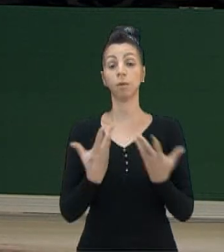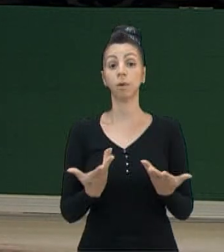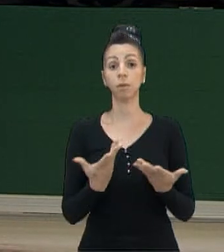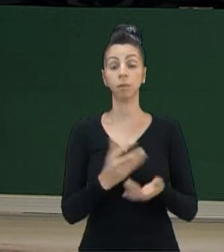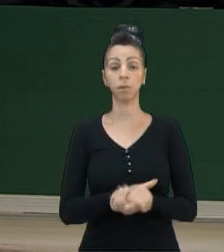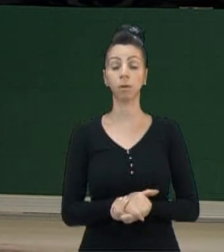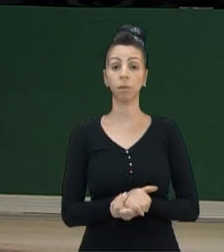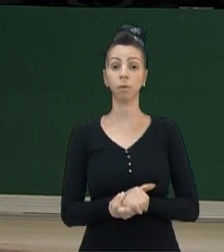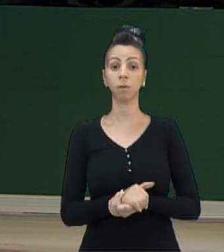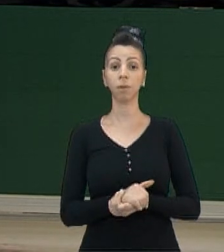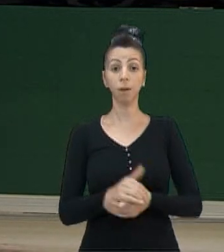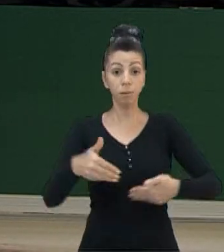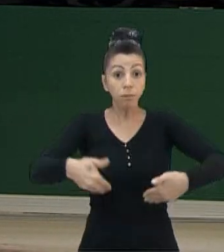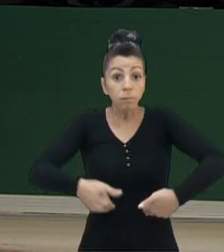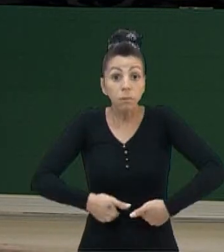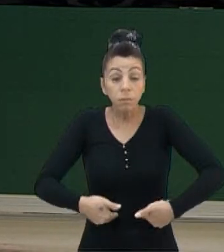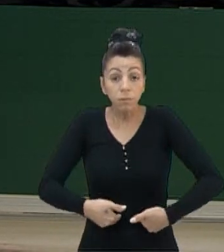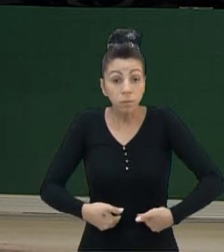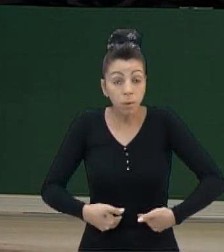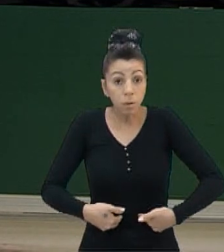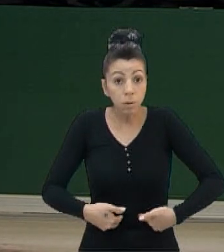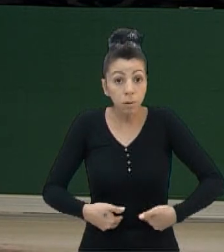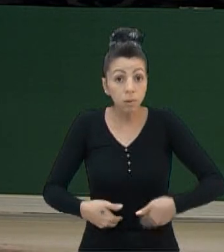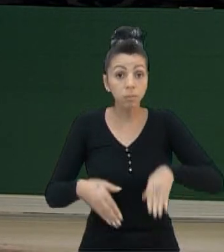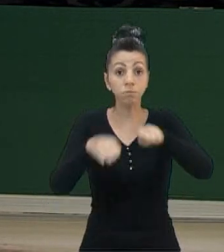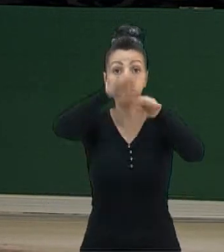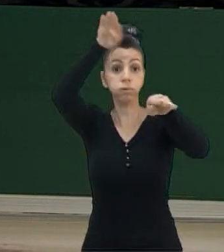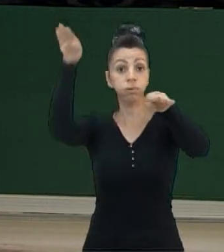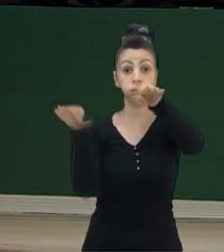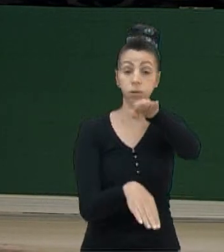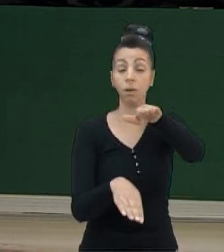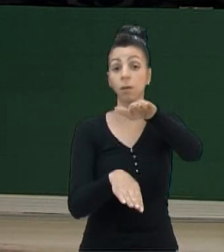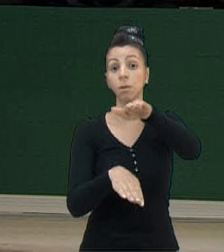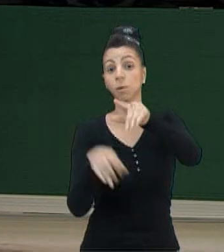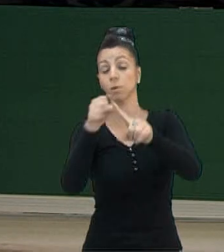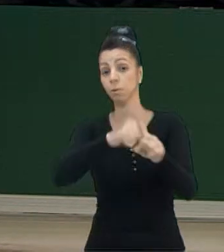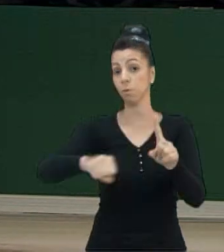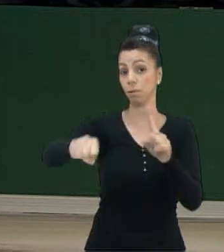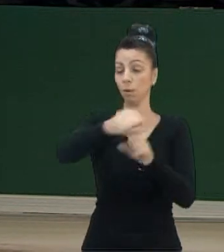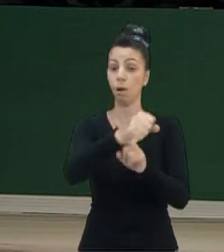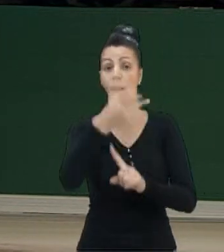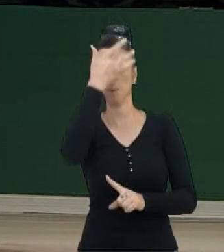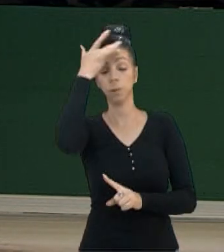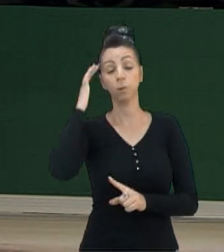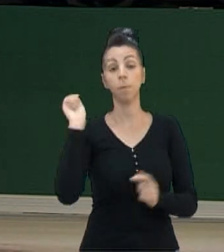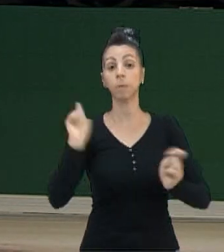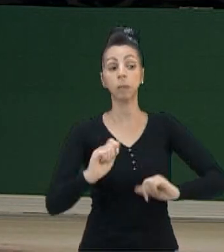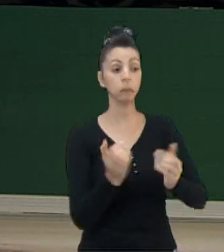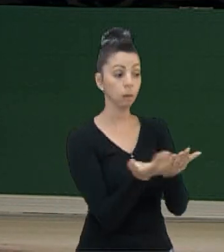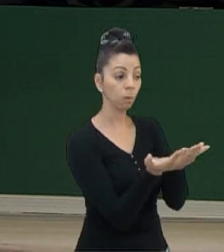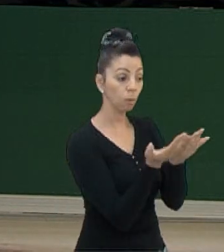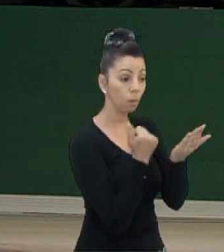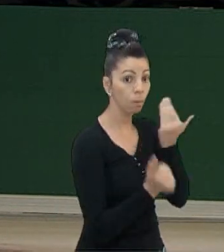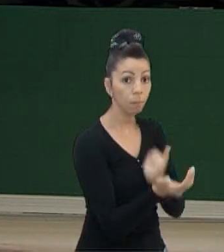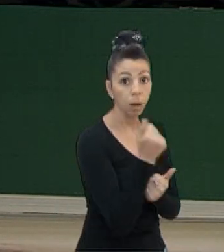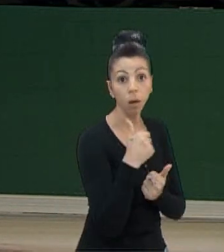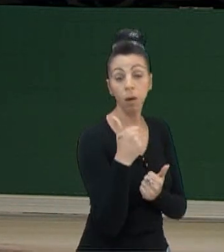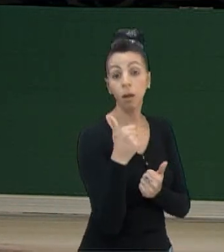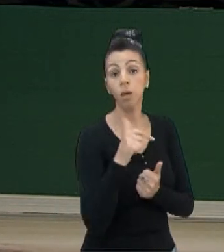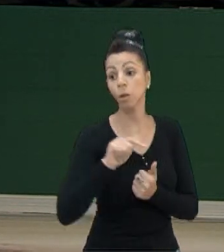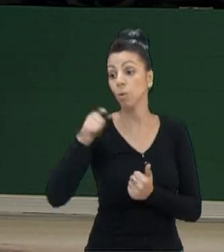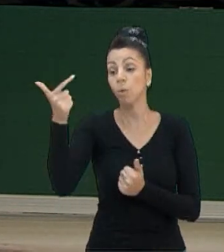o problema da fome, né? Dessa desigualdade social, onde pessoas têm o que comer e outras não têm o que